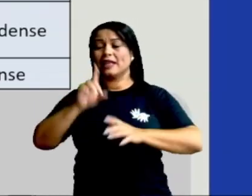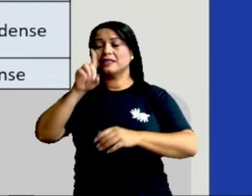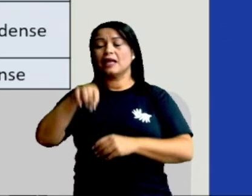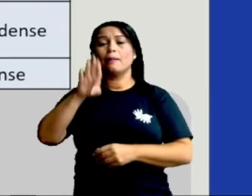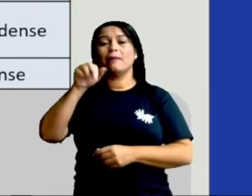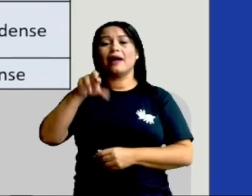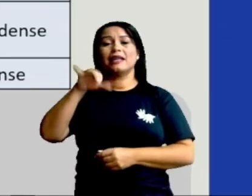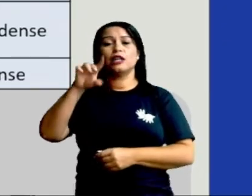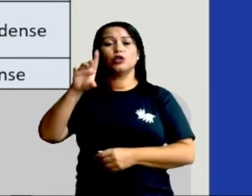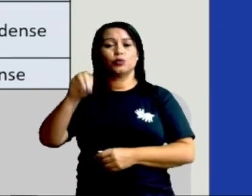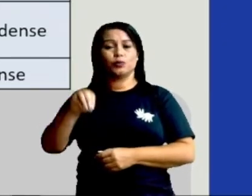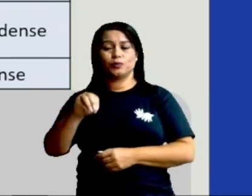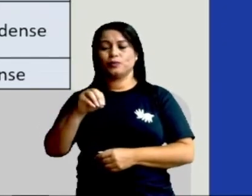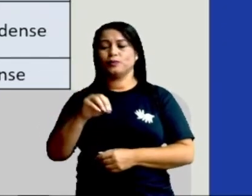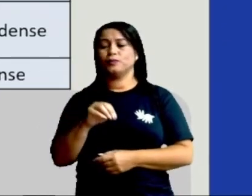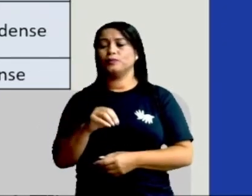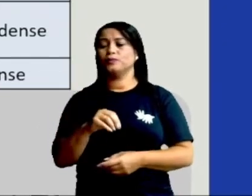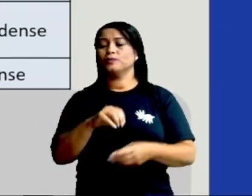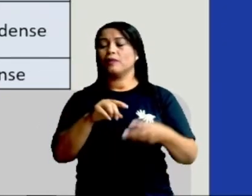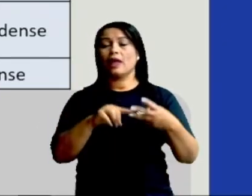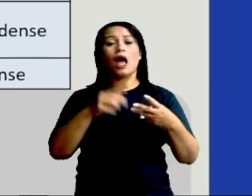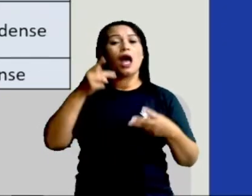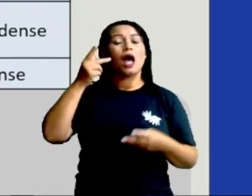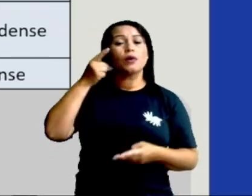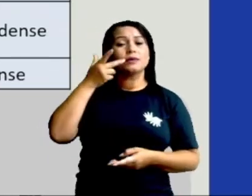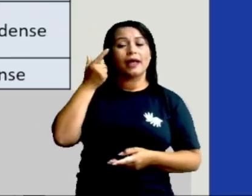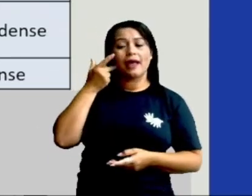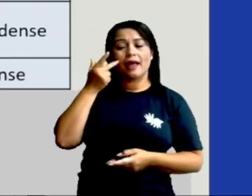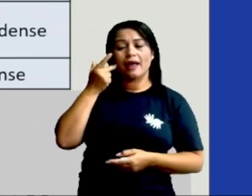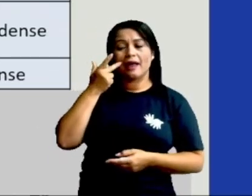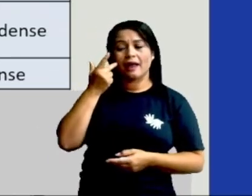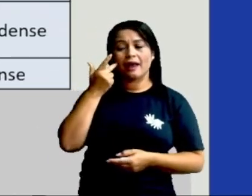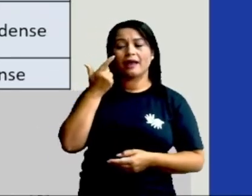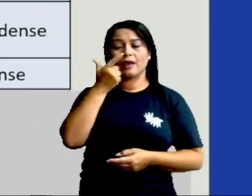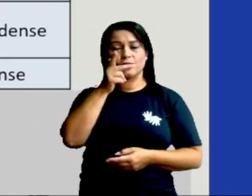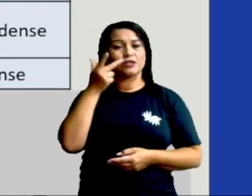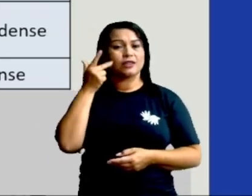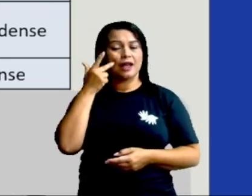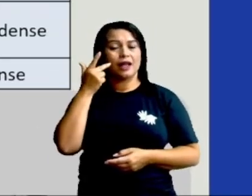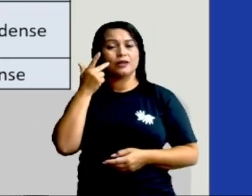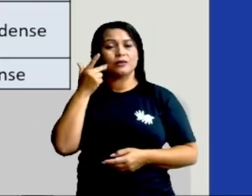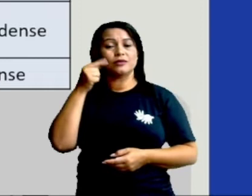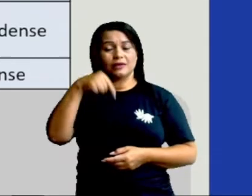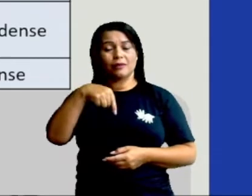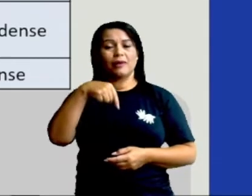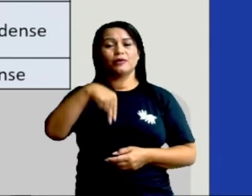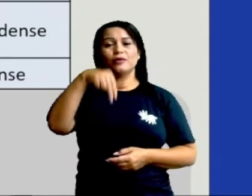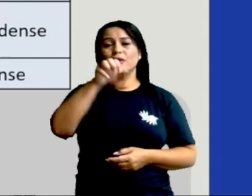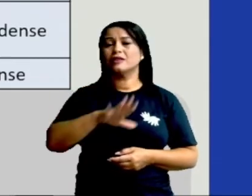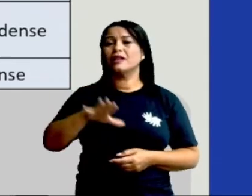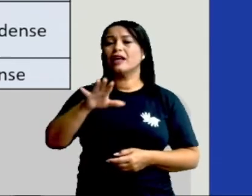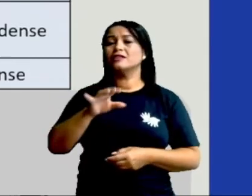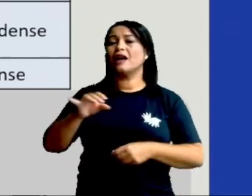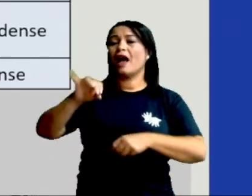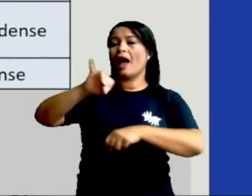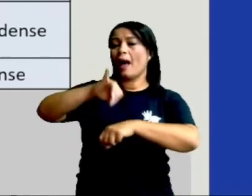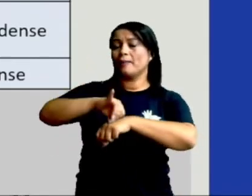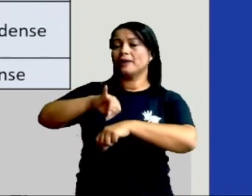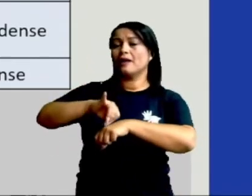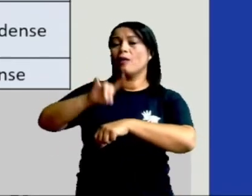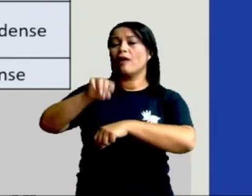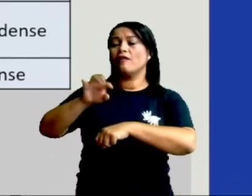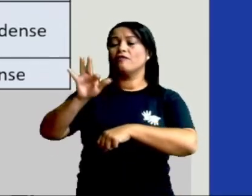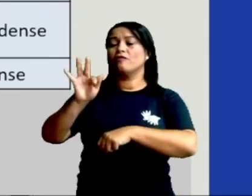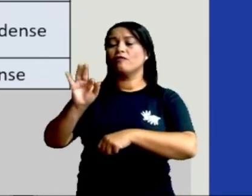nasce lá e chamada de baiano o Ceará outro estado do nordeste sua capital é